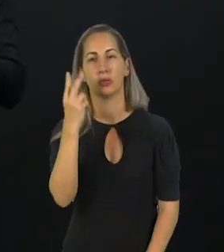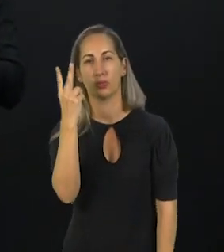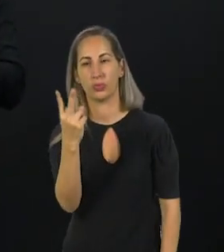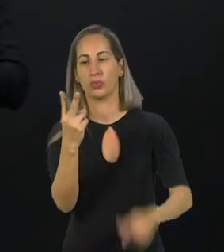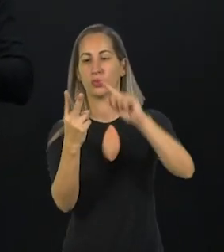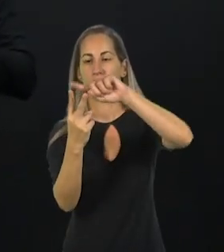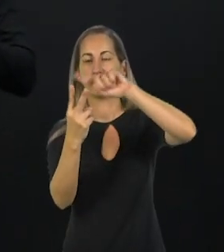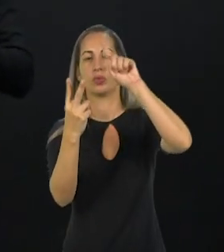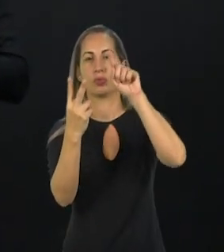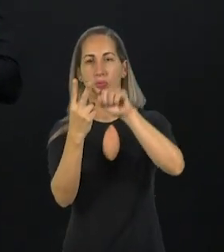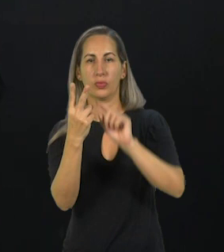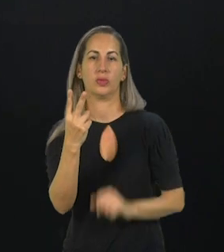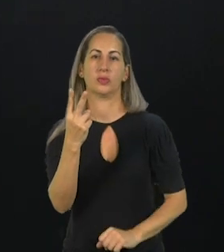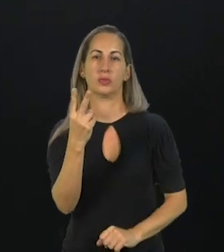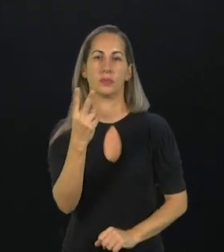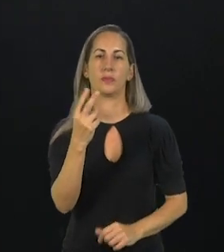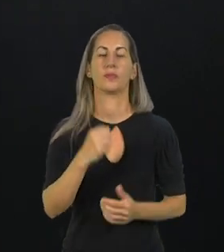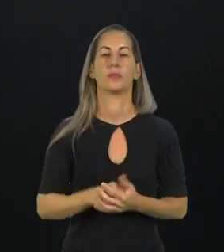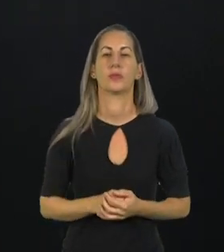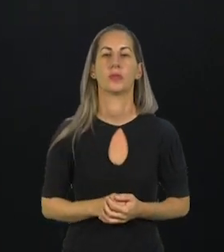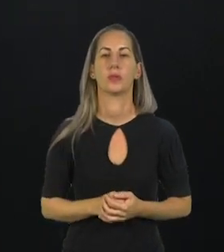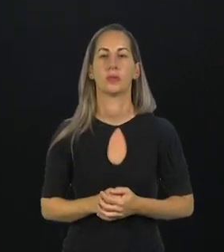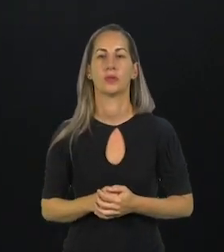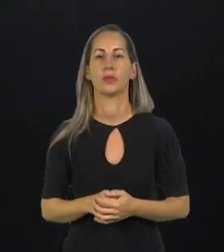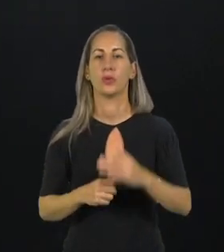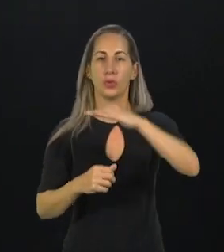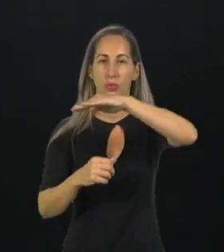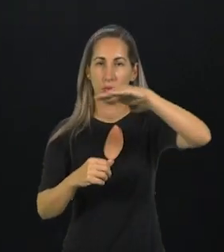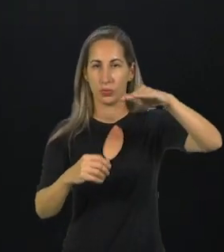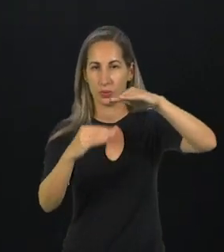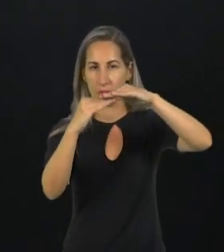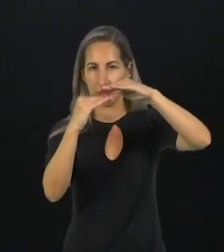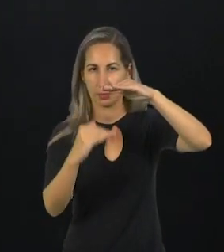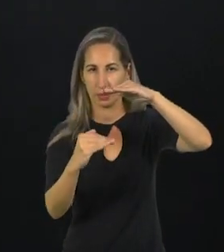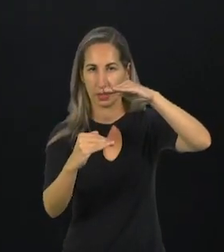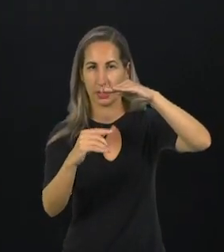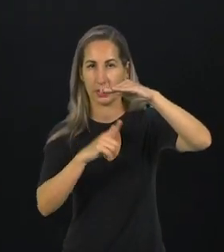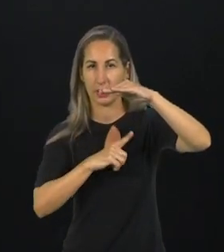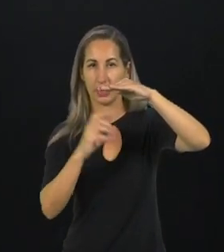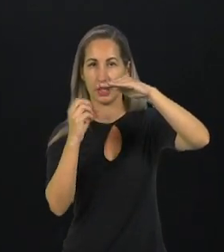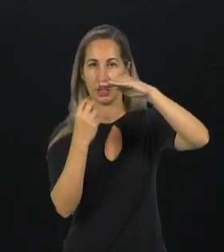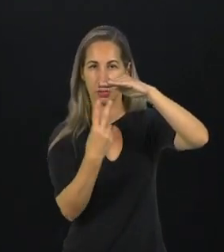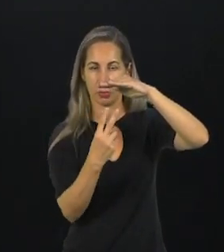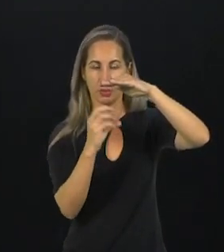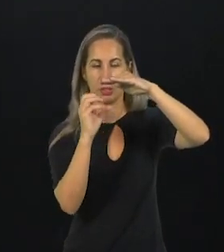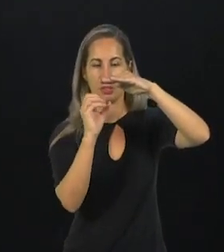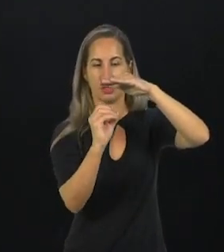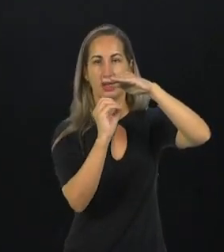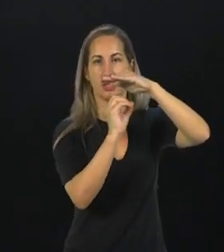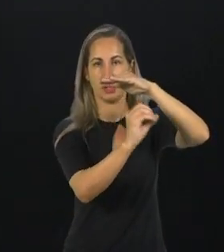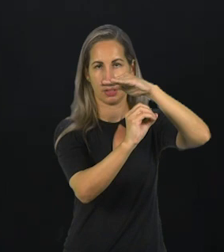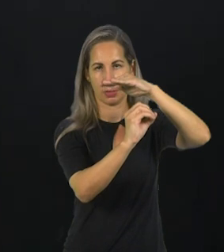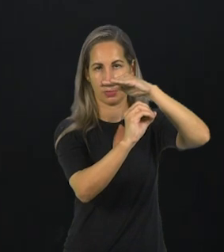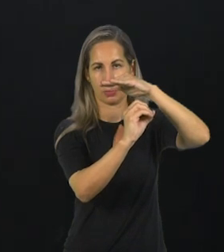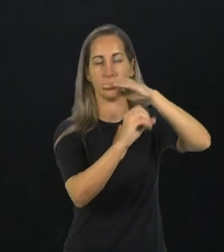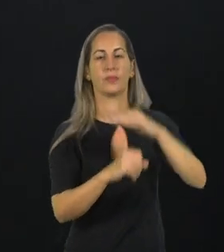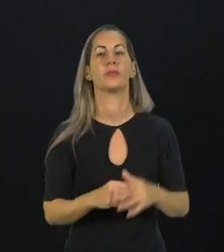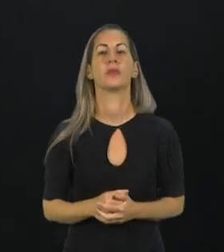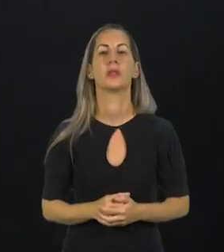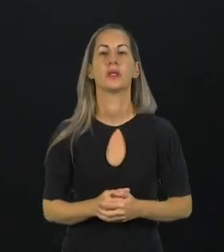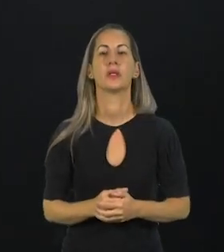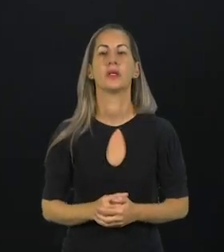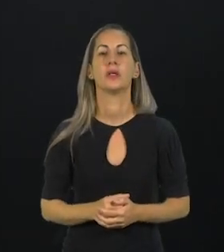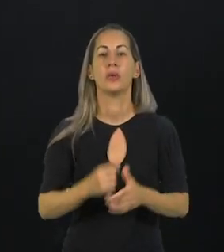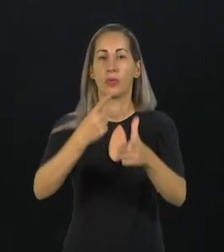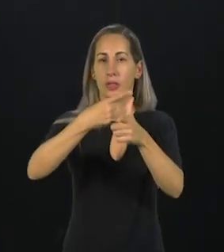casas decimais, automaticamente o teu denominador possuirá dois zeros. Logo então, eu tenho aqui